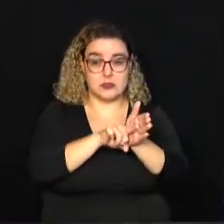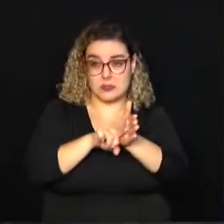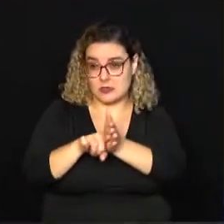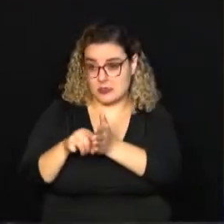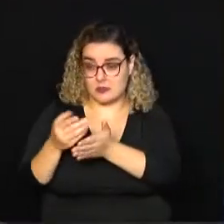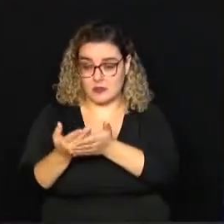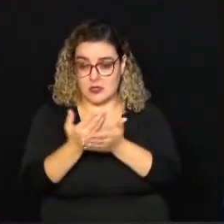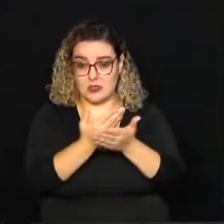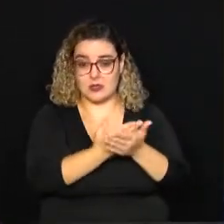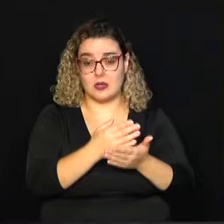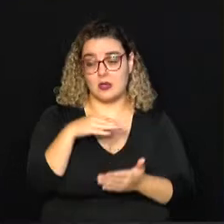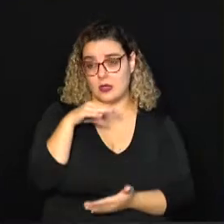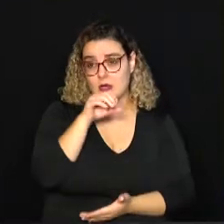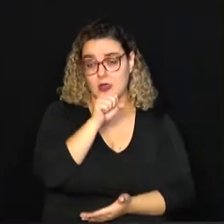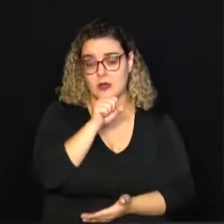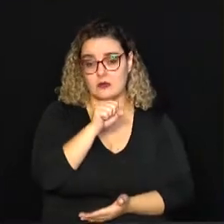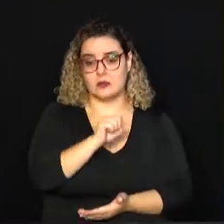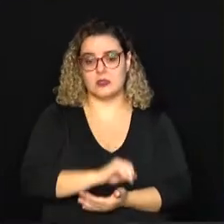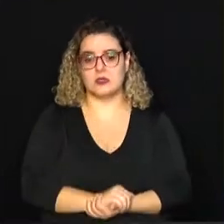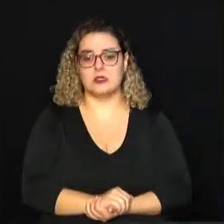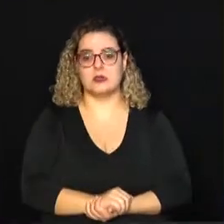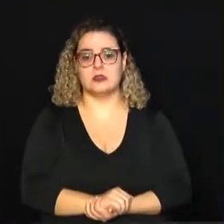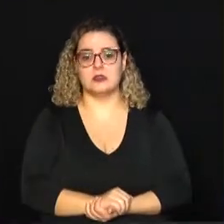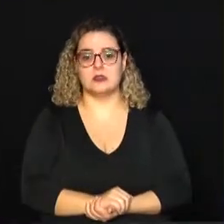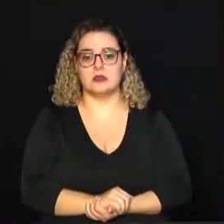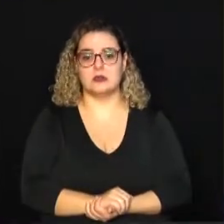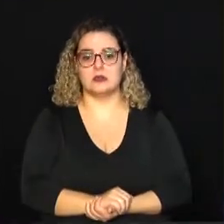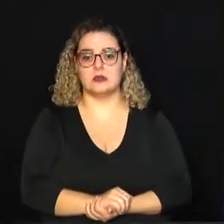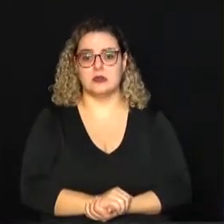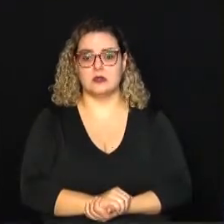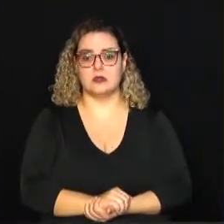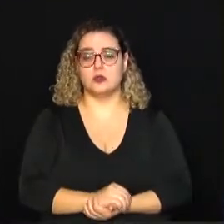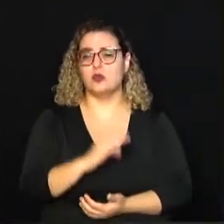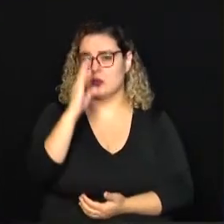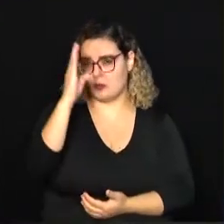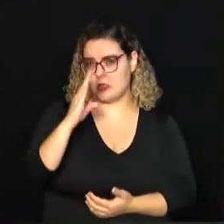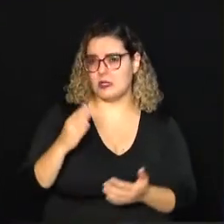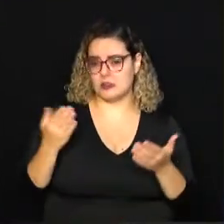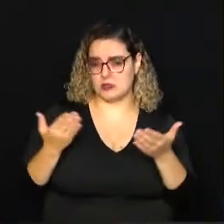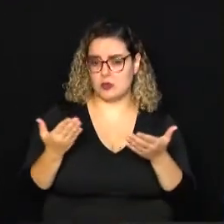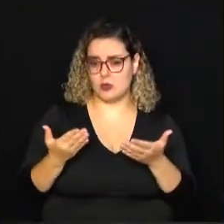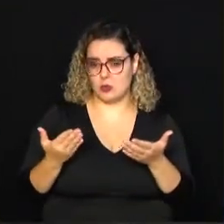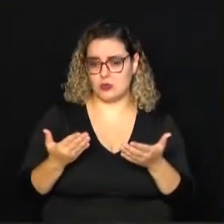bem breve e vi que nós estamos no Brasil hoje com